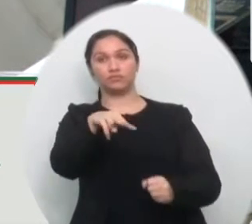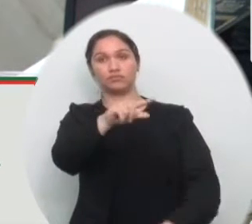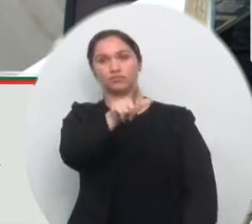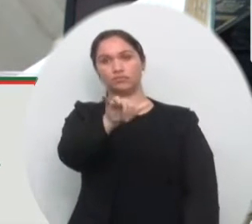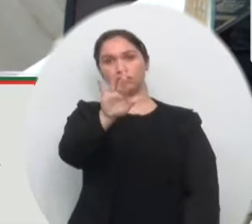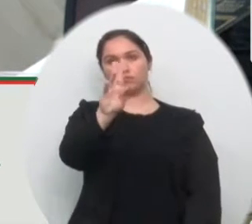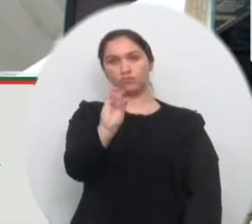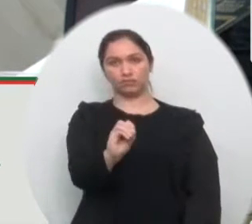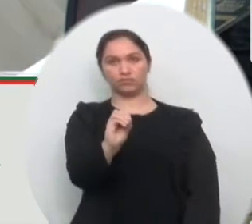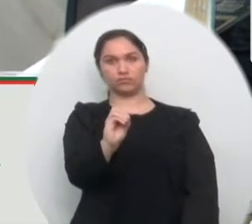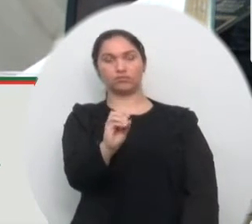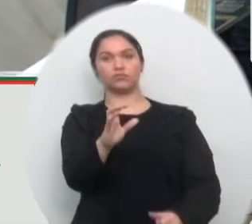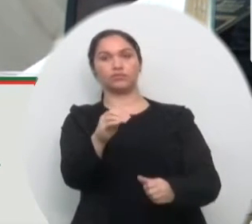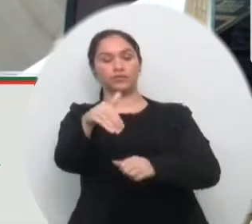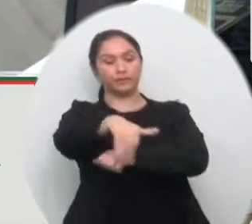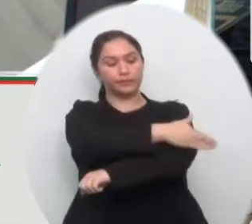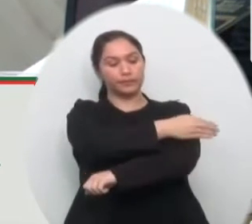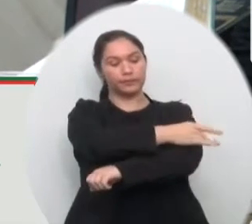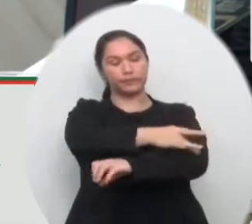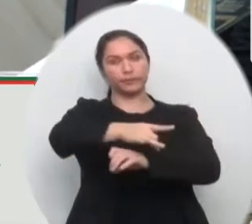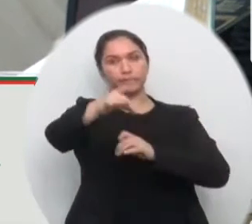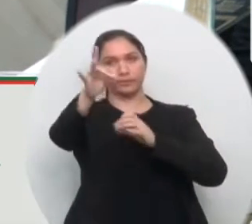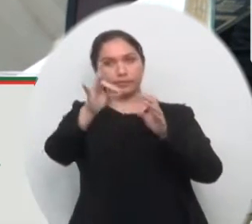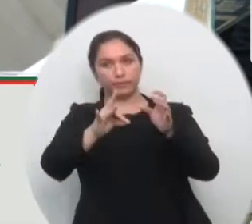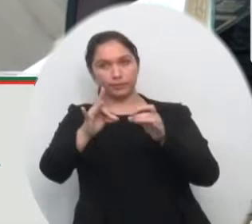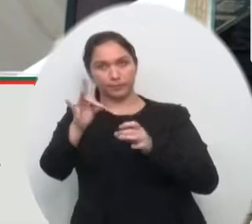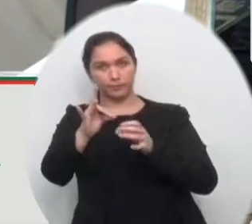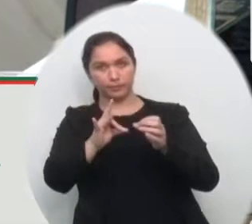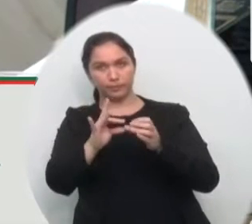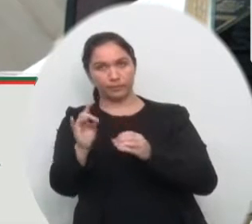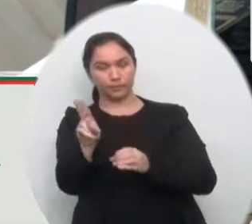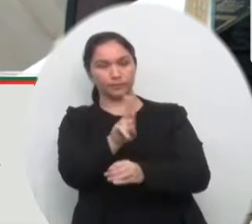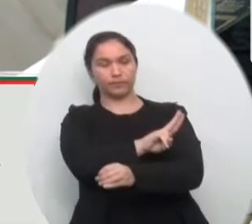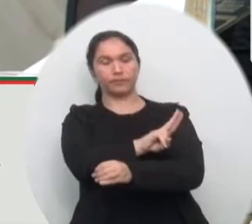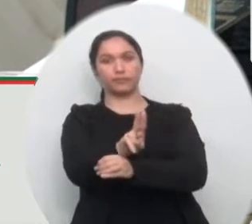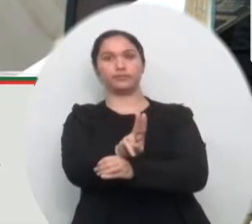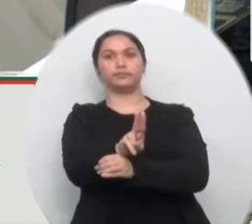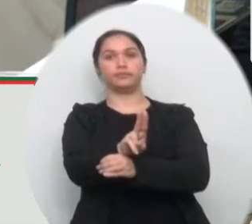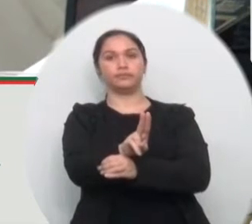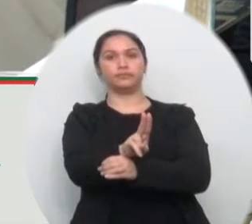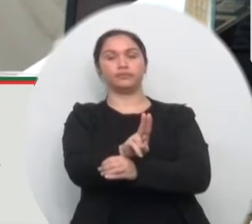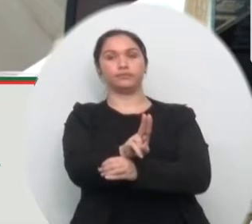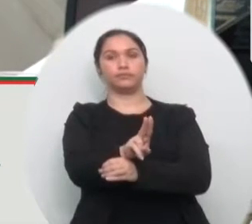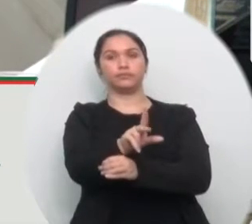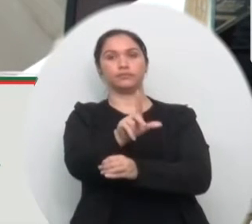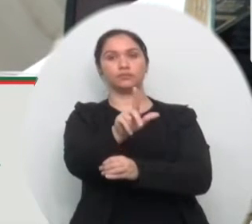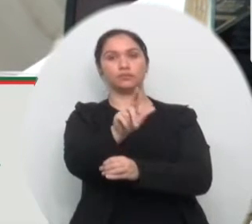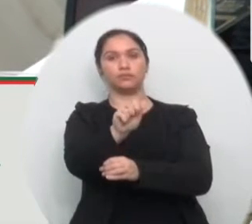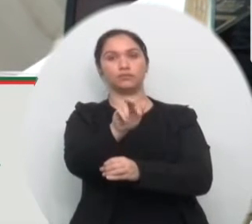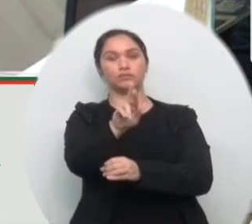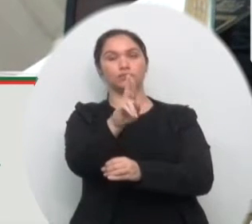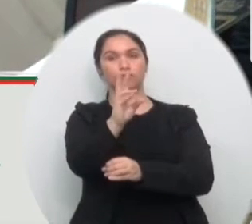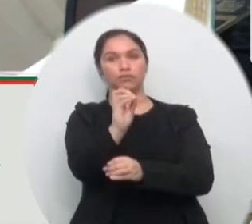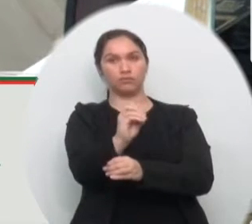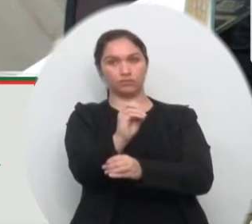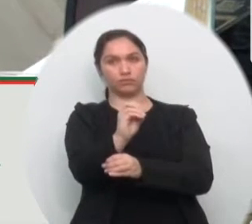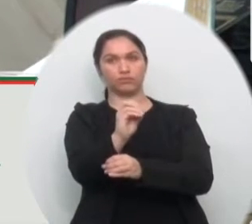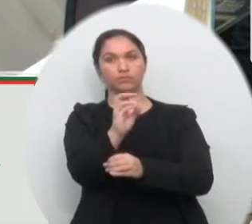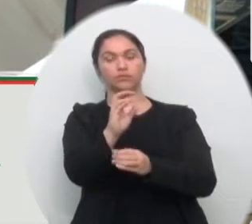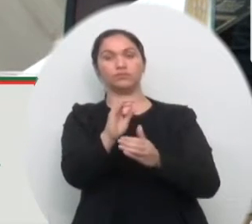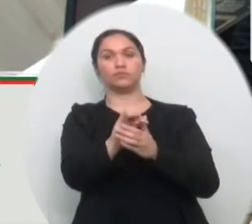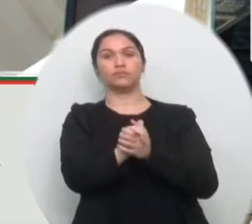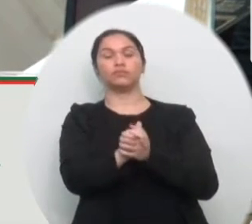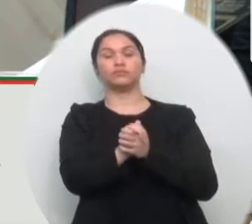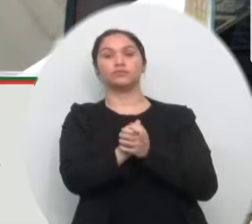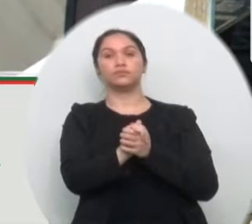Zairo Casagrande, assunto patrulhamento e revestimento com material adequado na rua Lauro de Oliveira, loteamento Maria Laura,